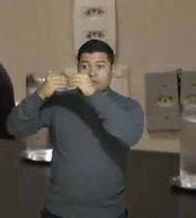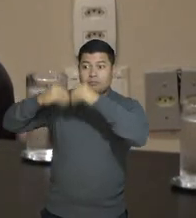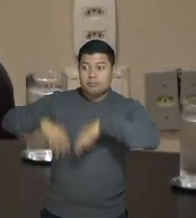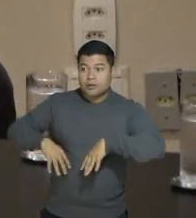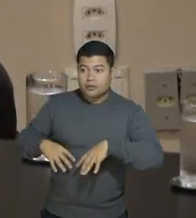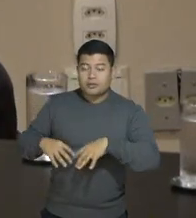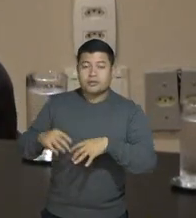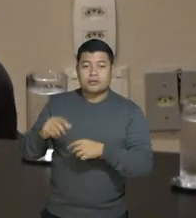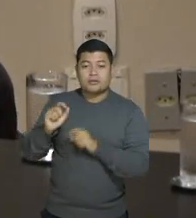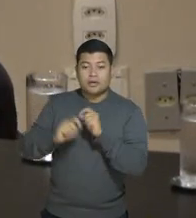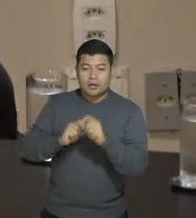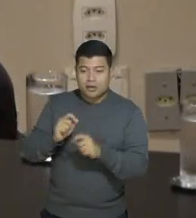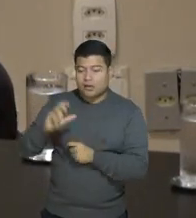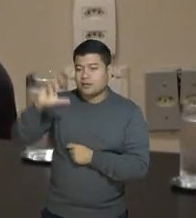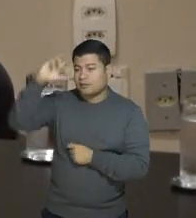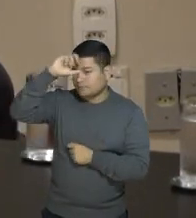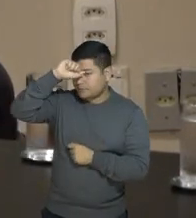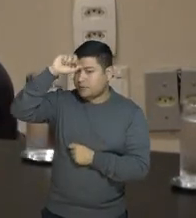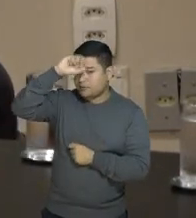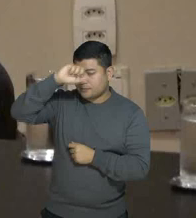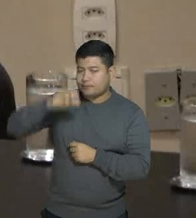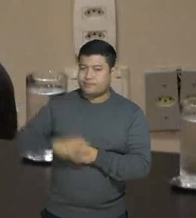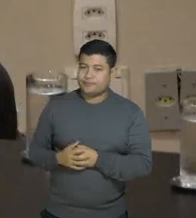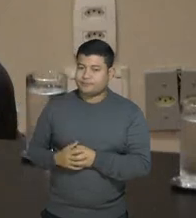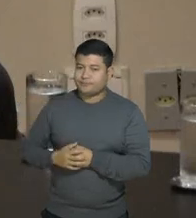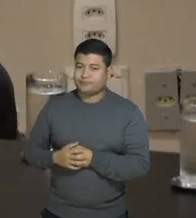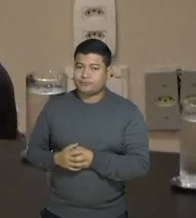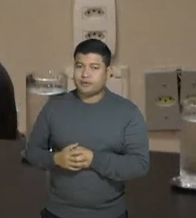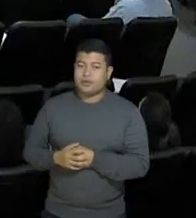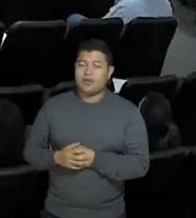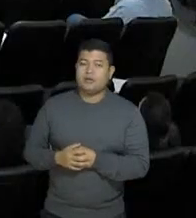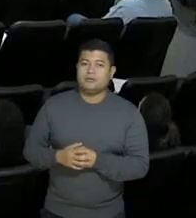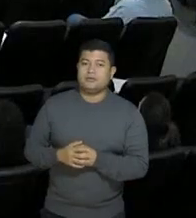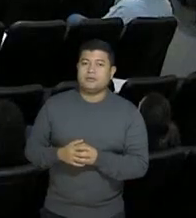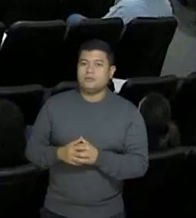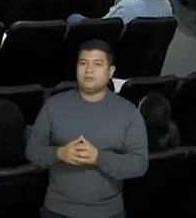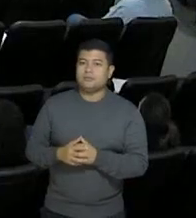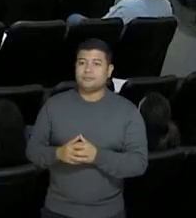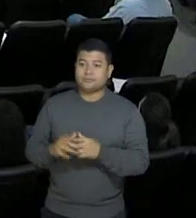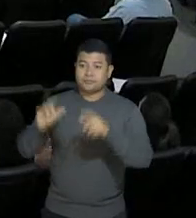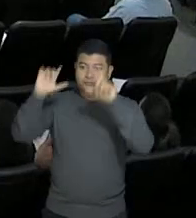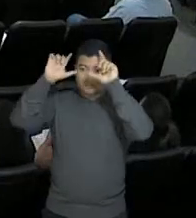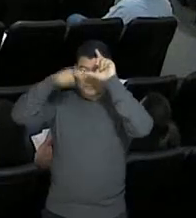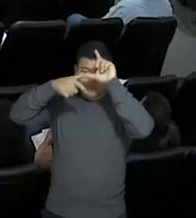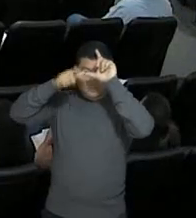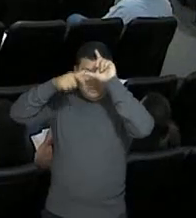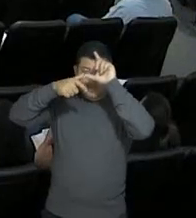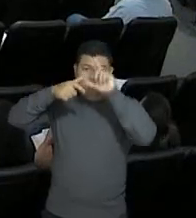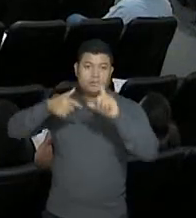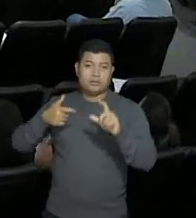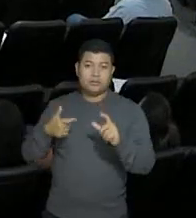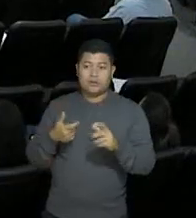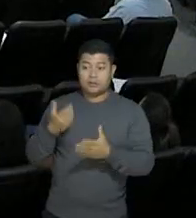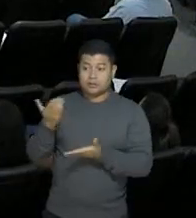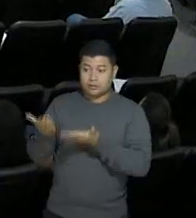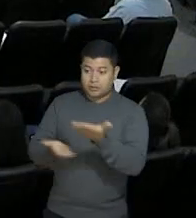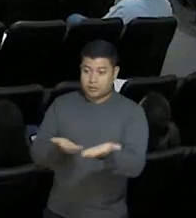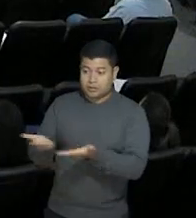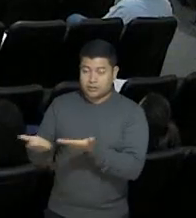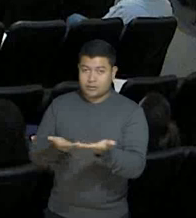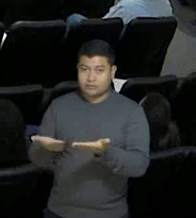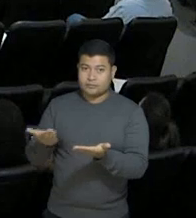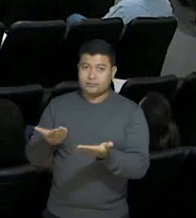aprendizagem. Certo? Os transtornos que são atendidos pelo CEDRA são os